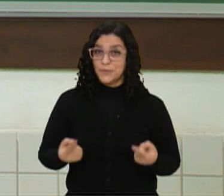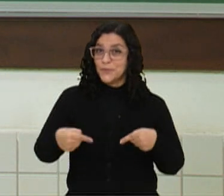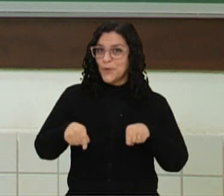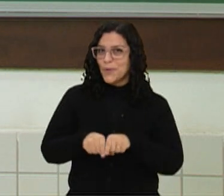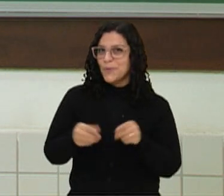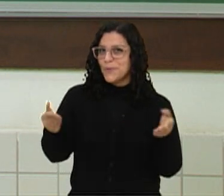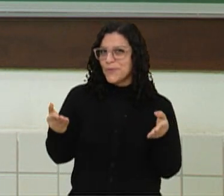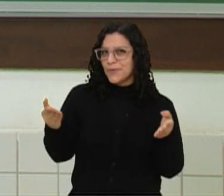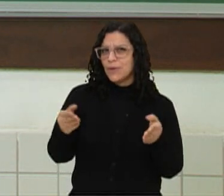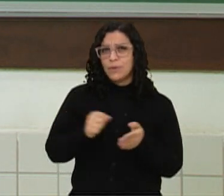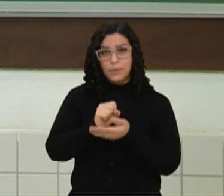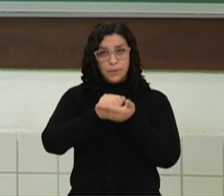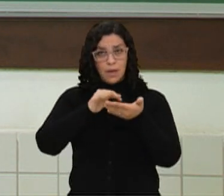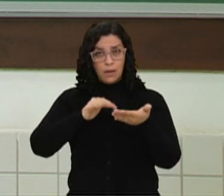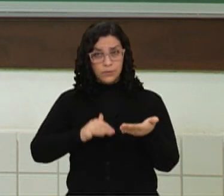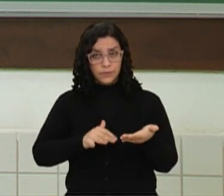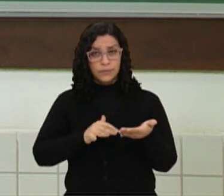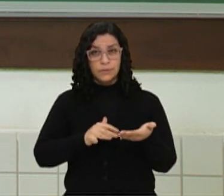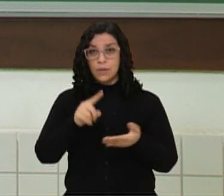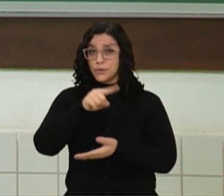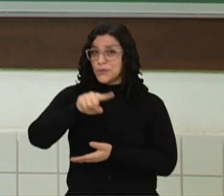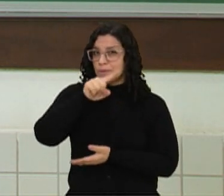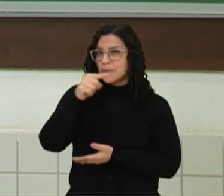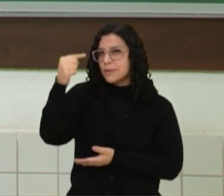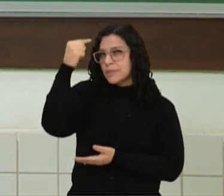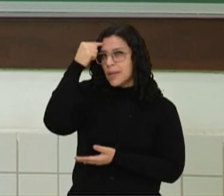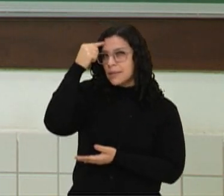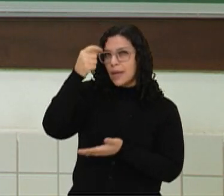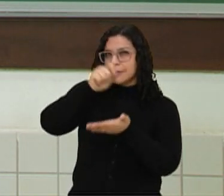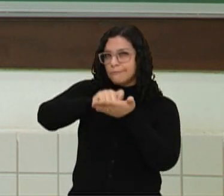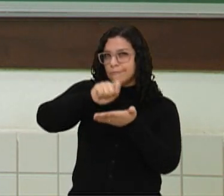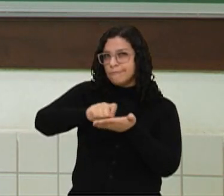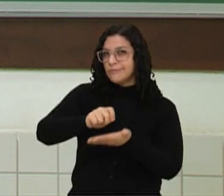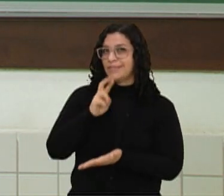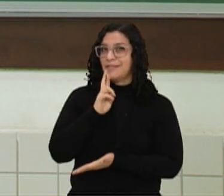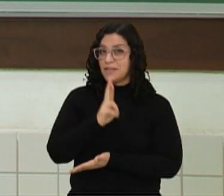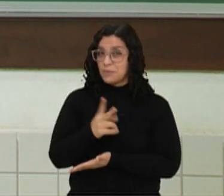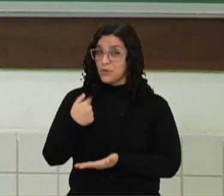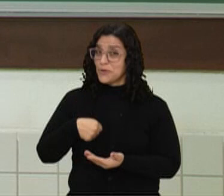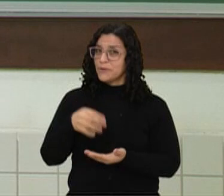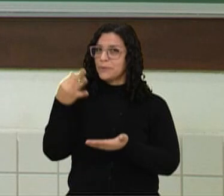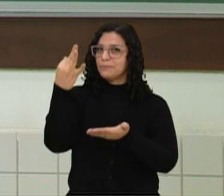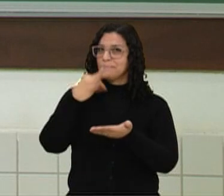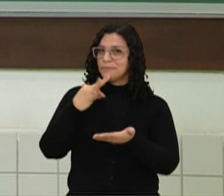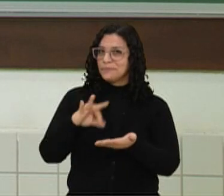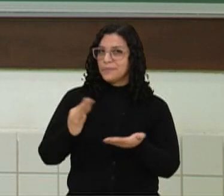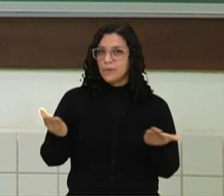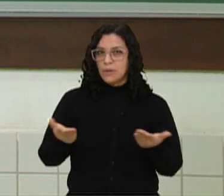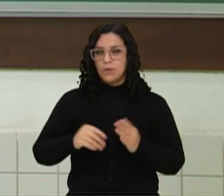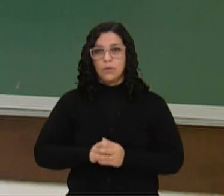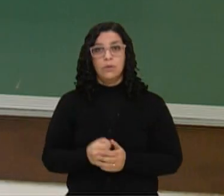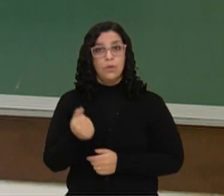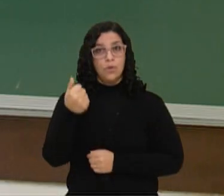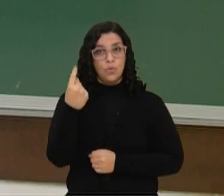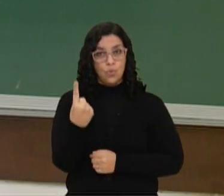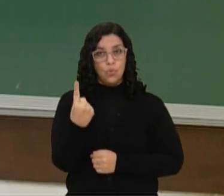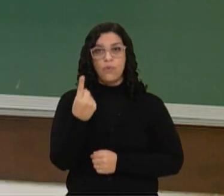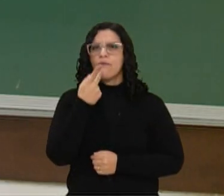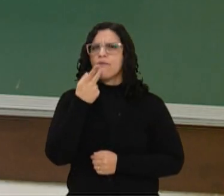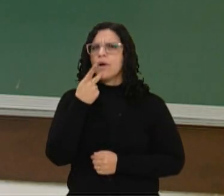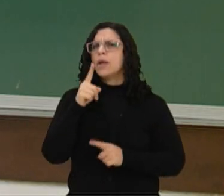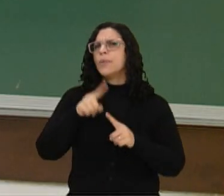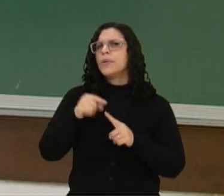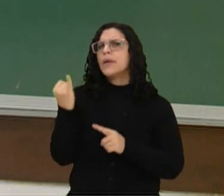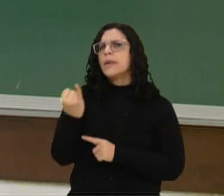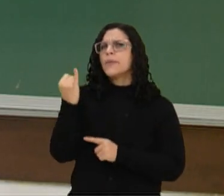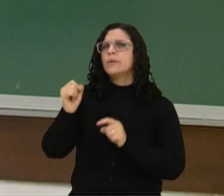Voltamos então ali com os exercícios que ficaram para vocês responderem, agora a gente vai corrigir, né? Então, a número 1, qual a importância